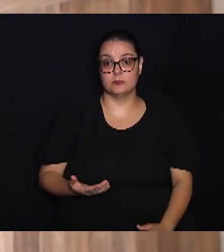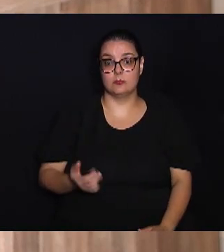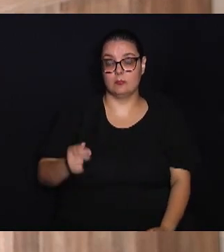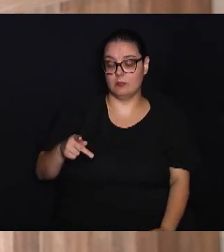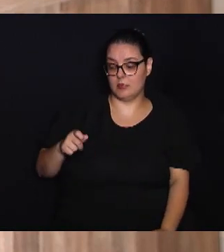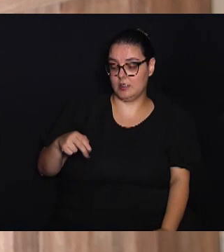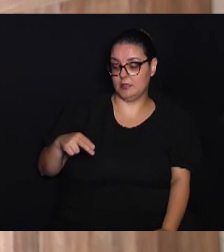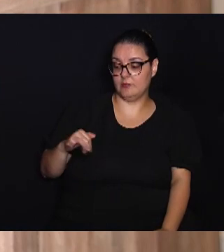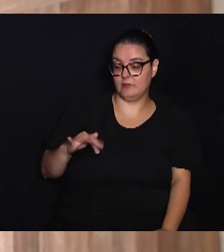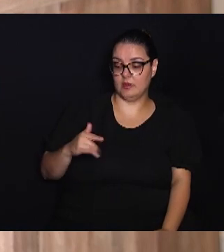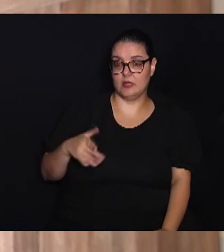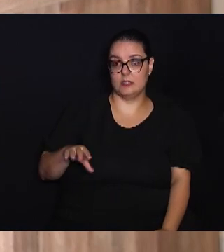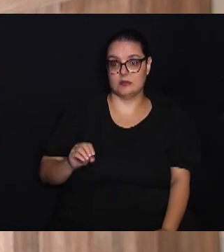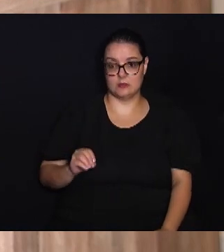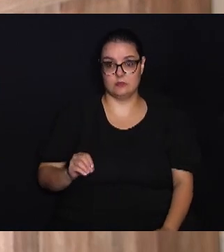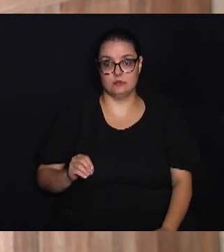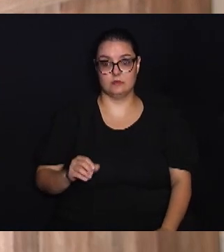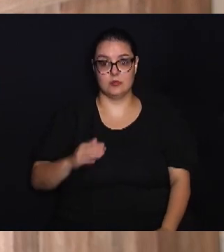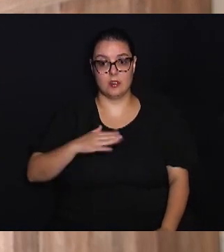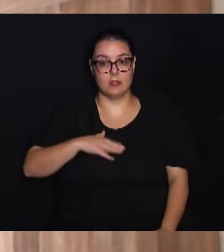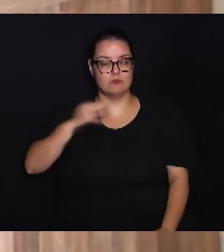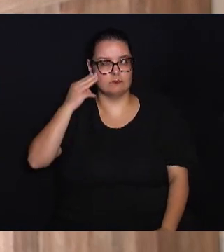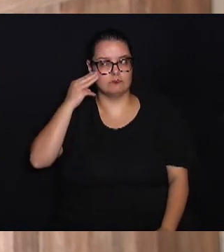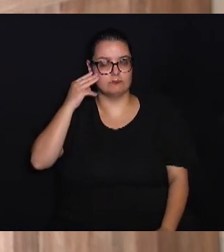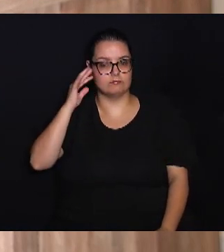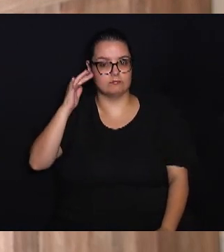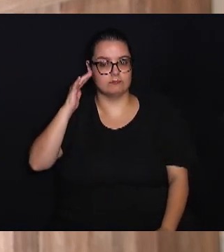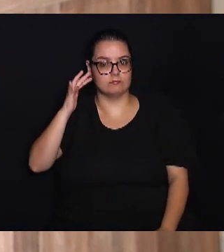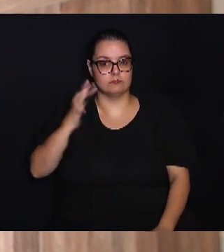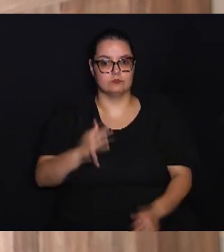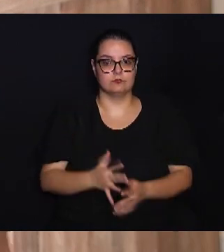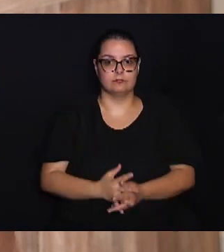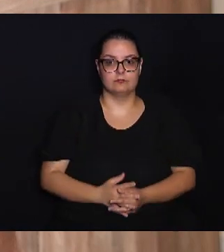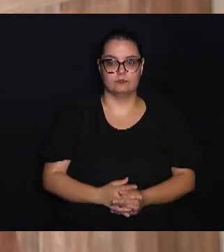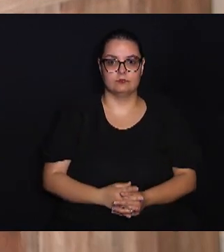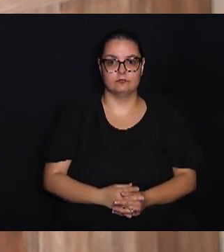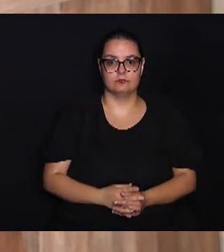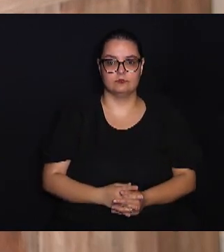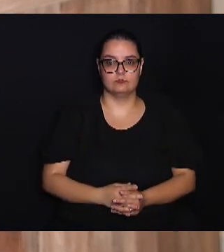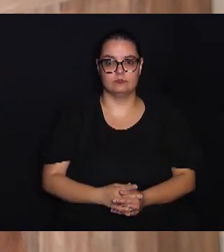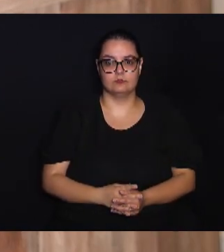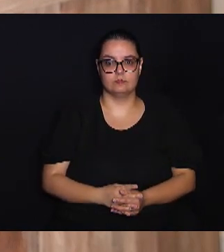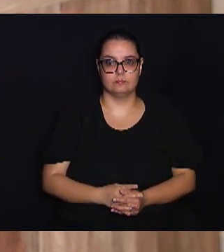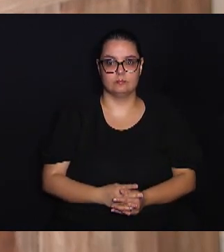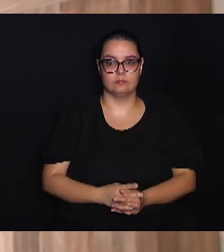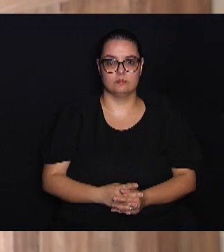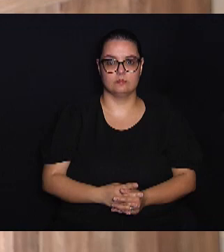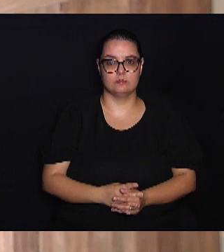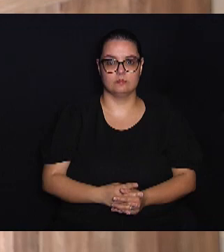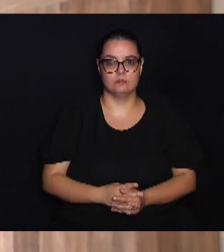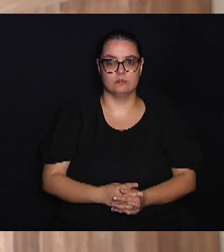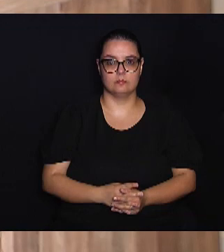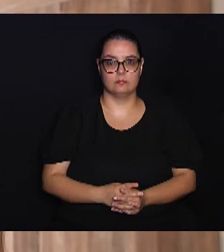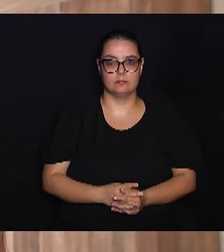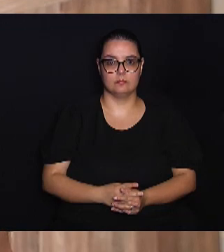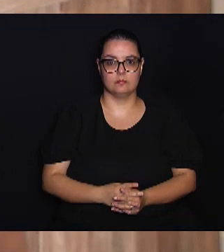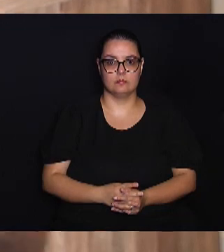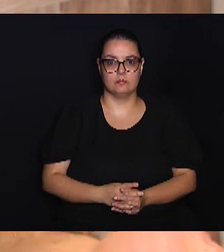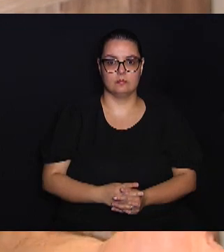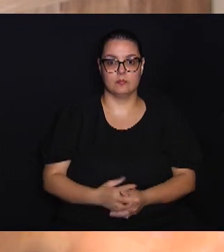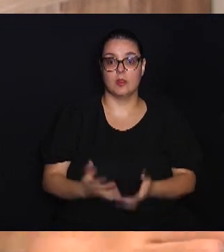de planificação então a minha mente funcionava de para mim eu queria ser um